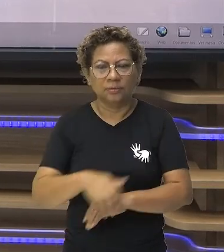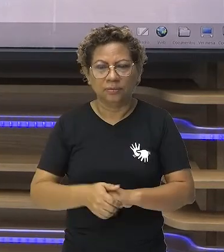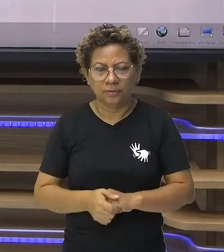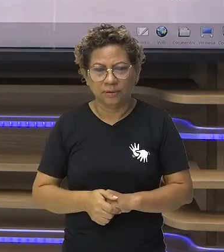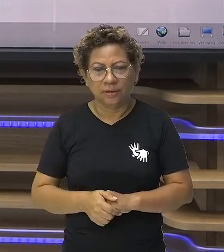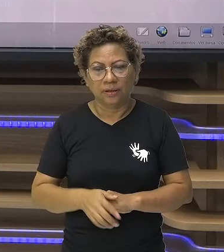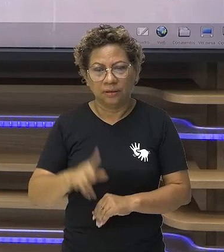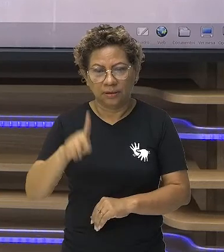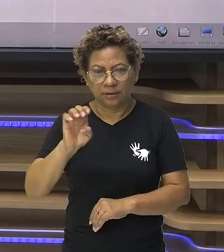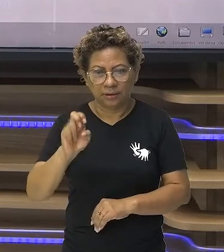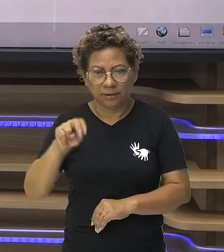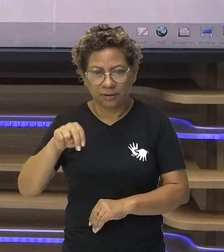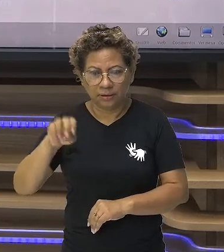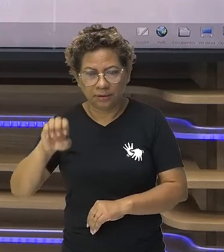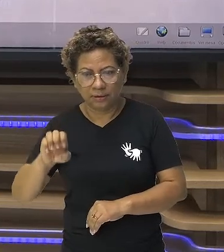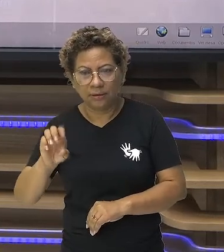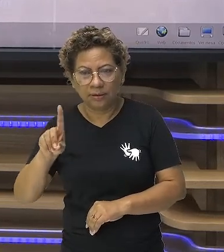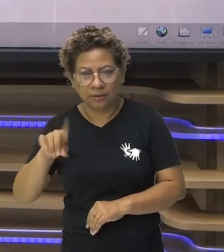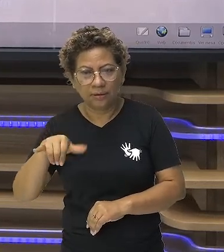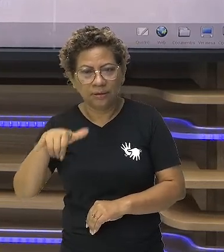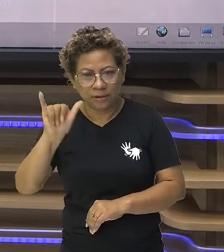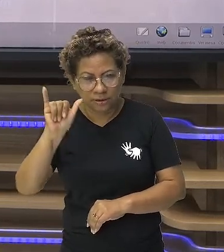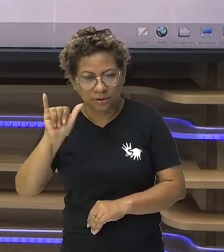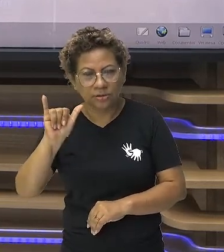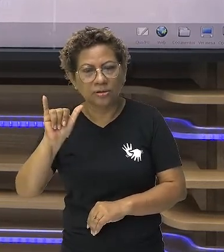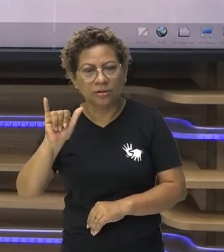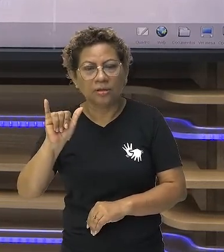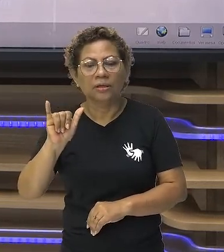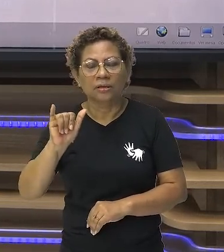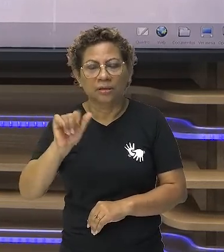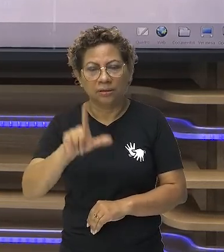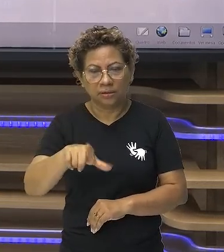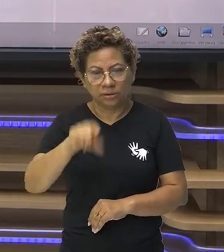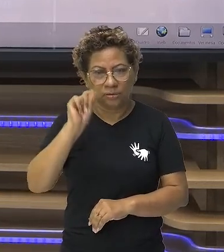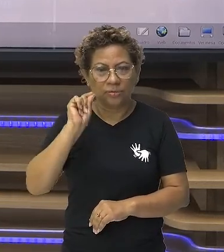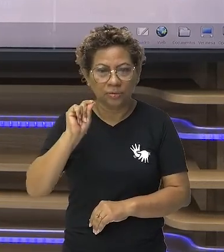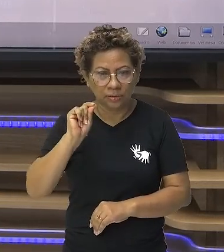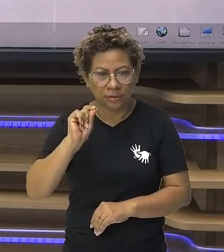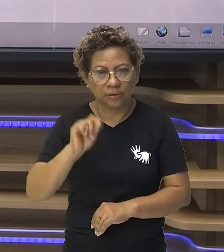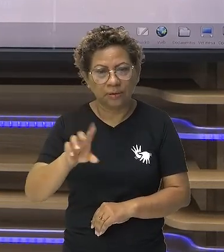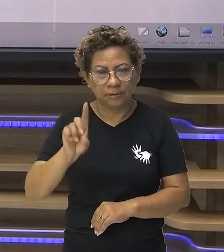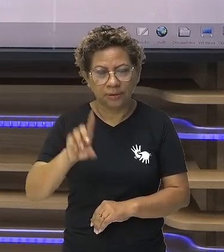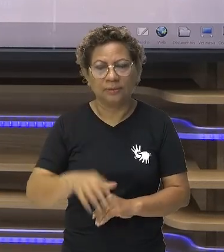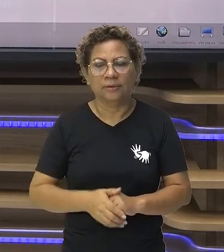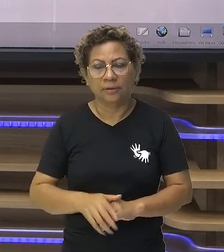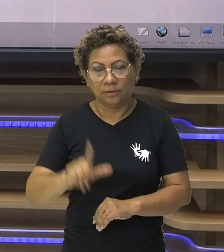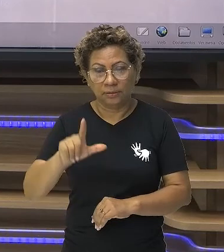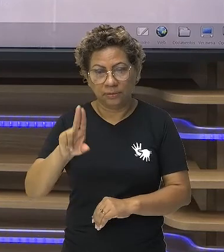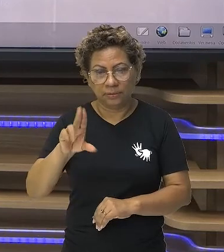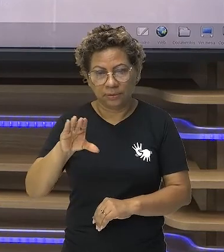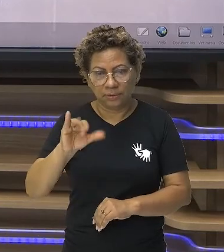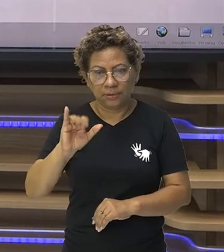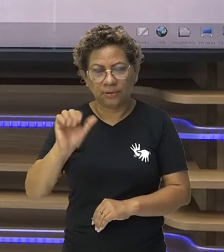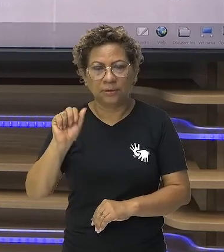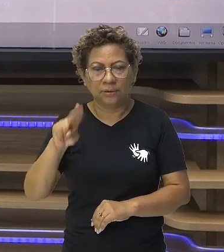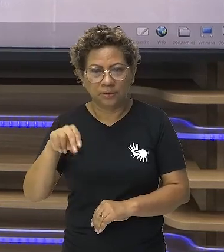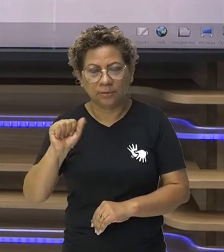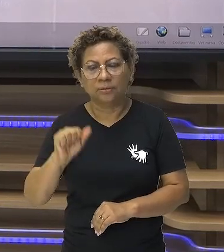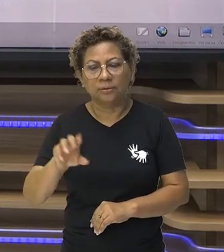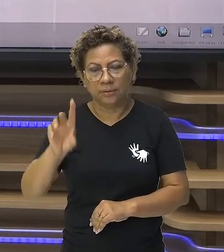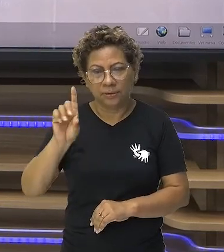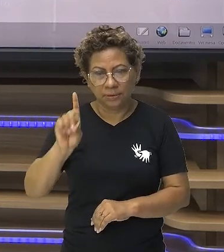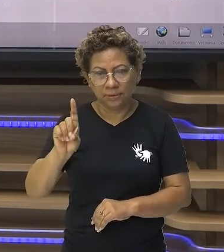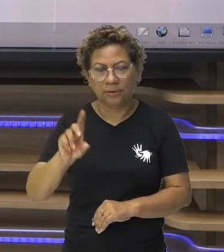Kennedy colocou questão 4, letra D, x igual a 6. O Luciano, letra D. Vitor